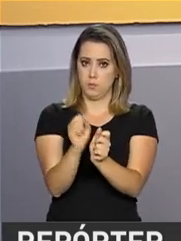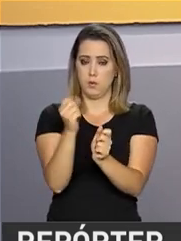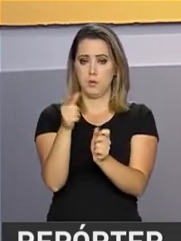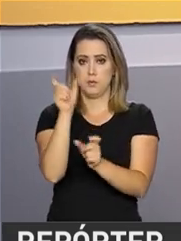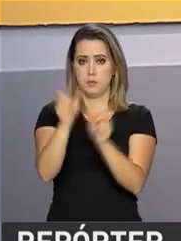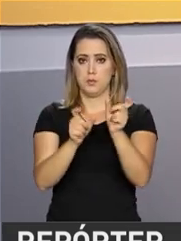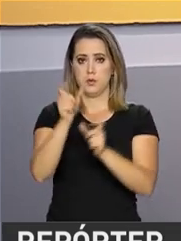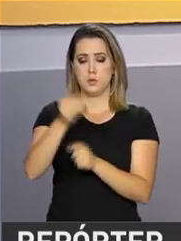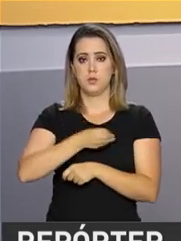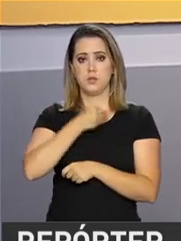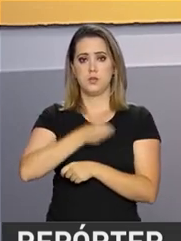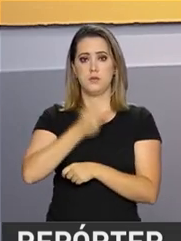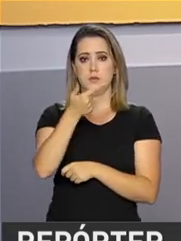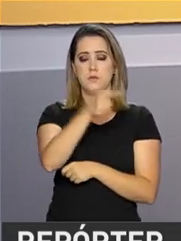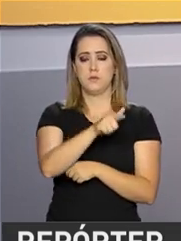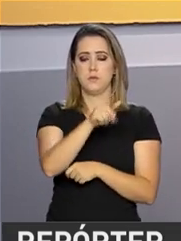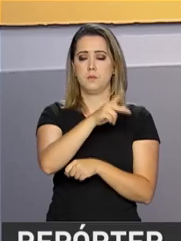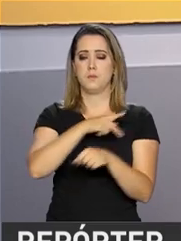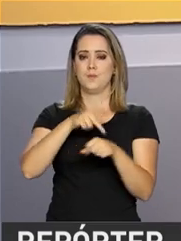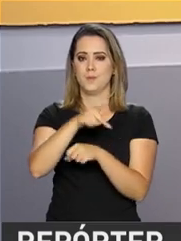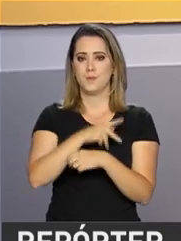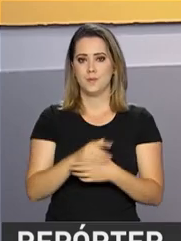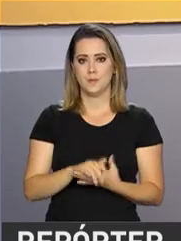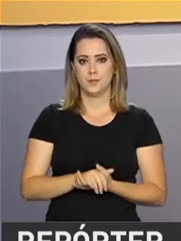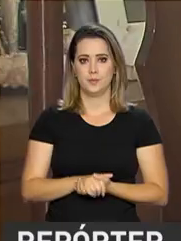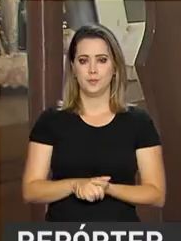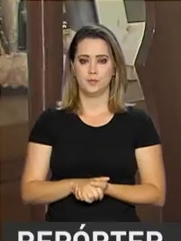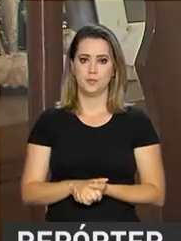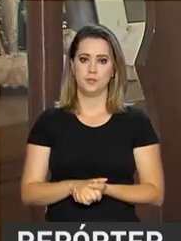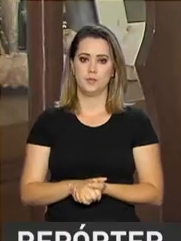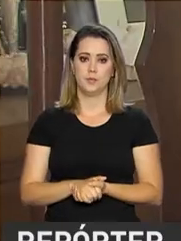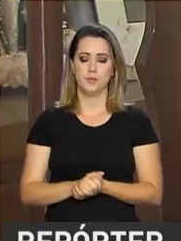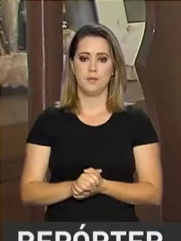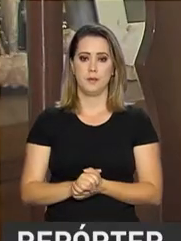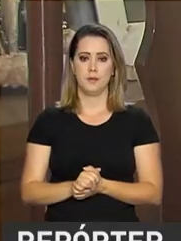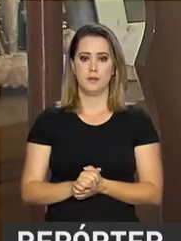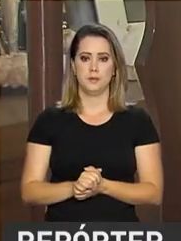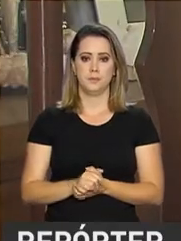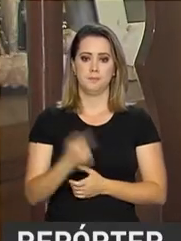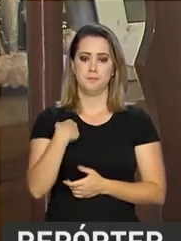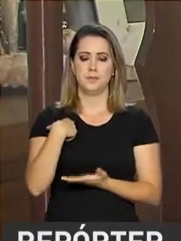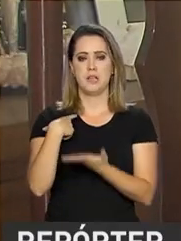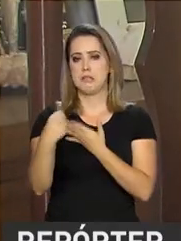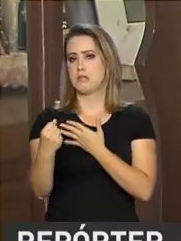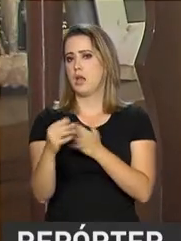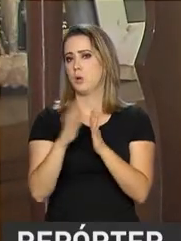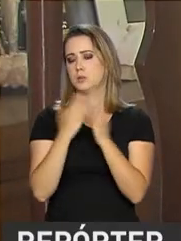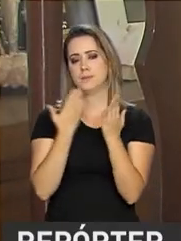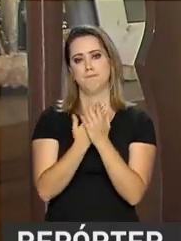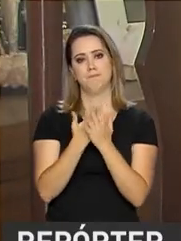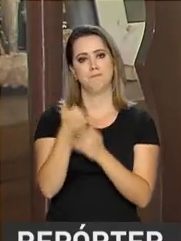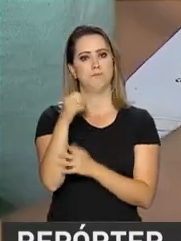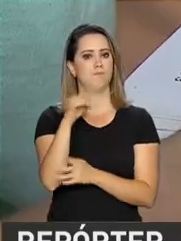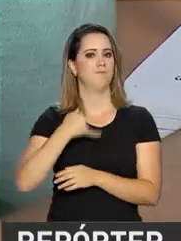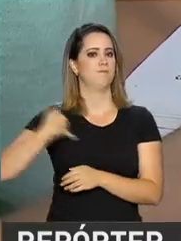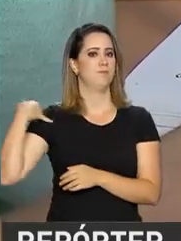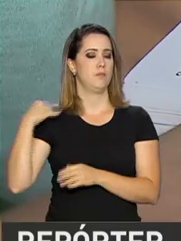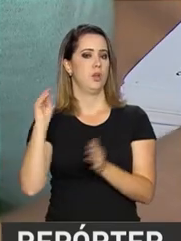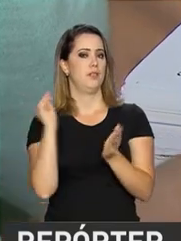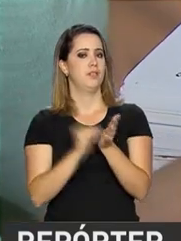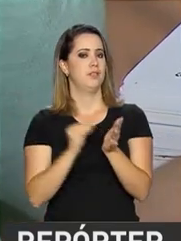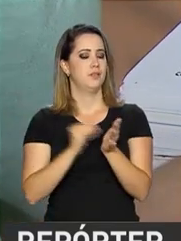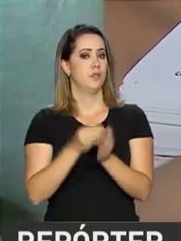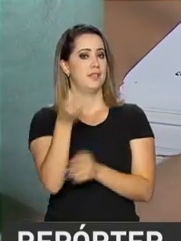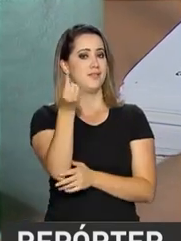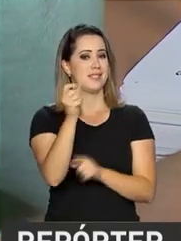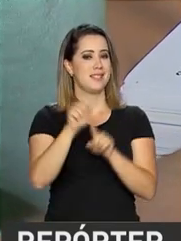para brasileiros residentes no exterior caio abandonou a escola aos 18 anos faltavam